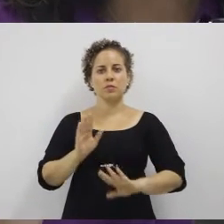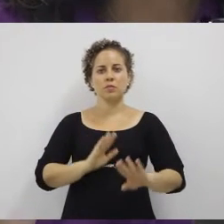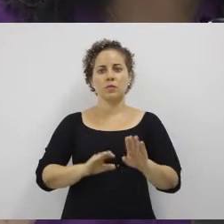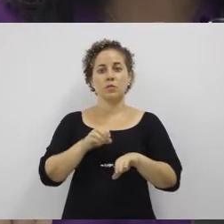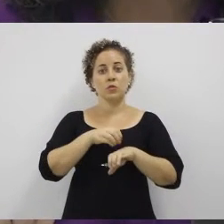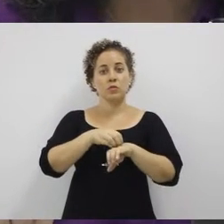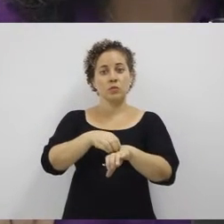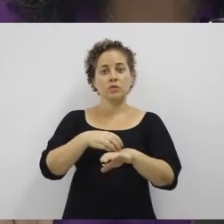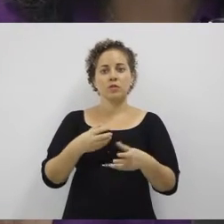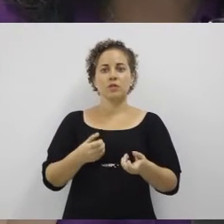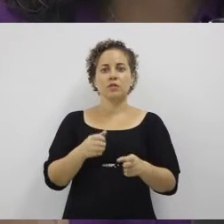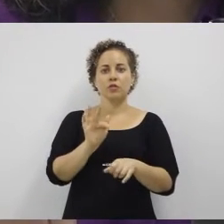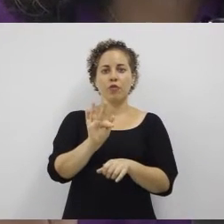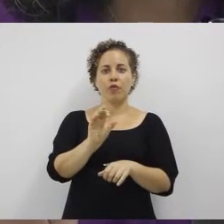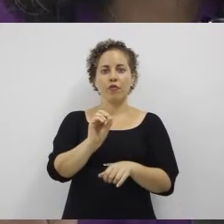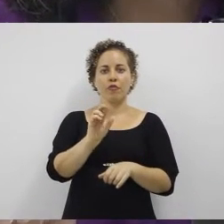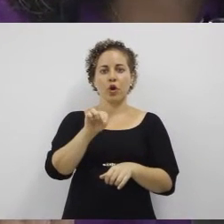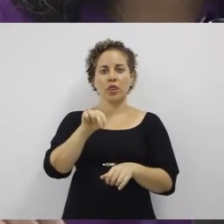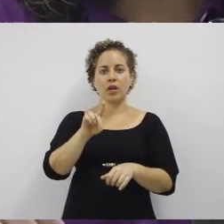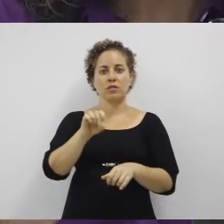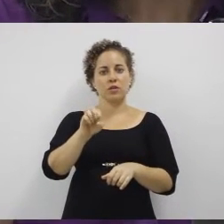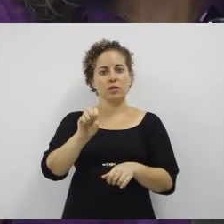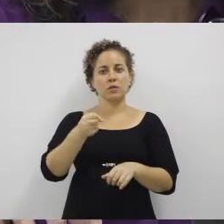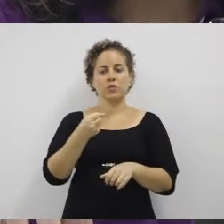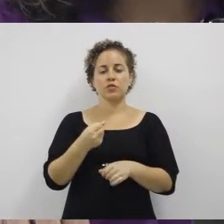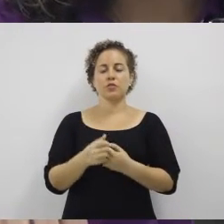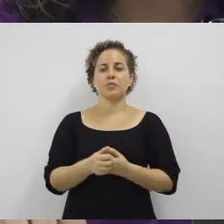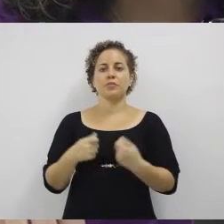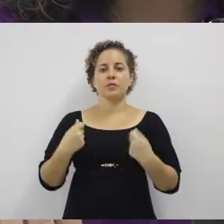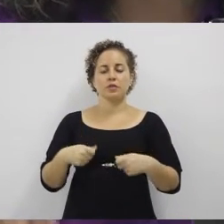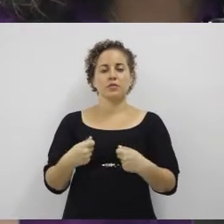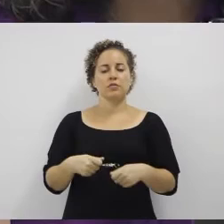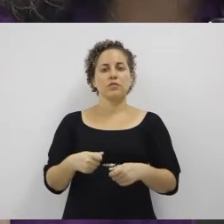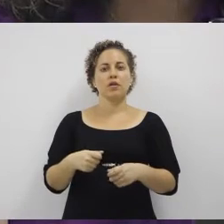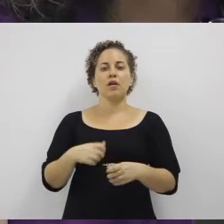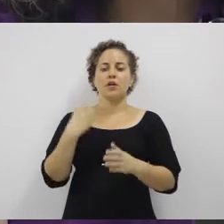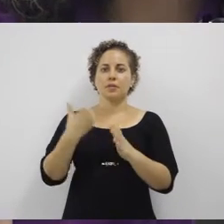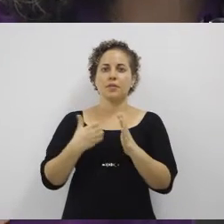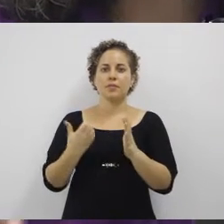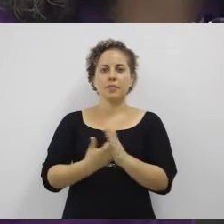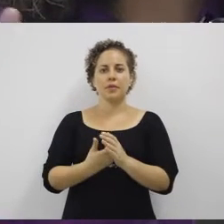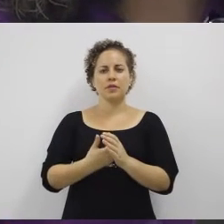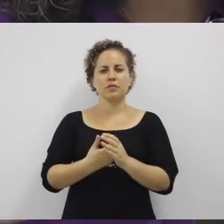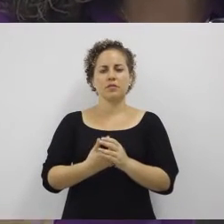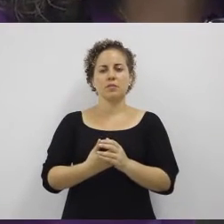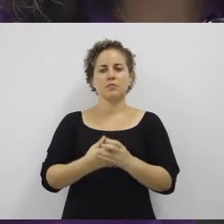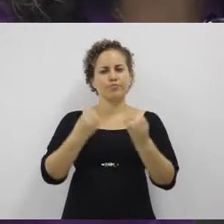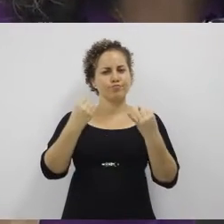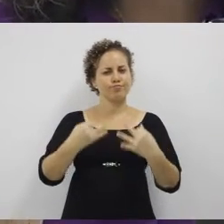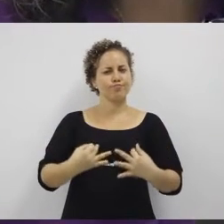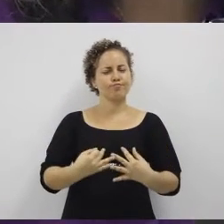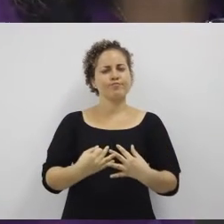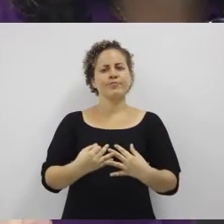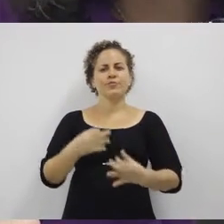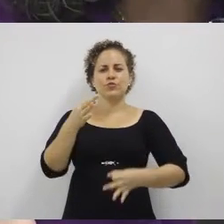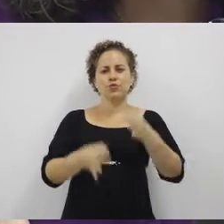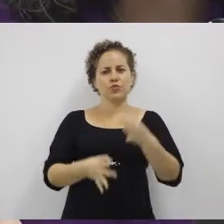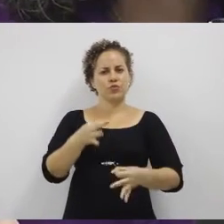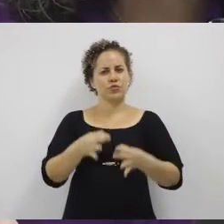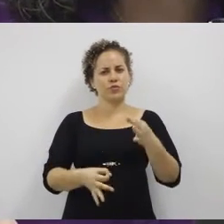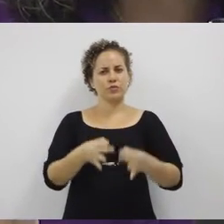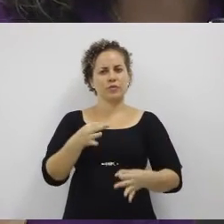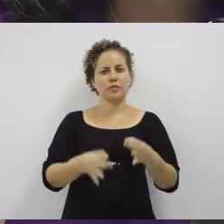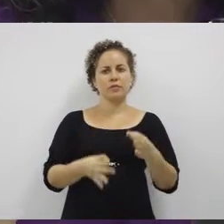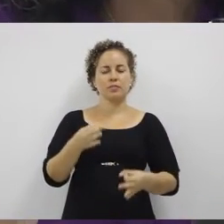fornecedores, porque não raro empresas são julgadas e punidas por terem dentro do seu elo, dentro da sua